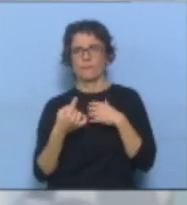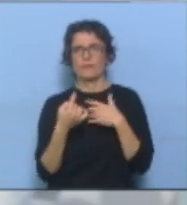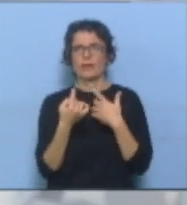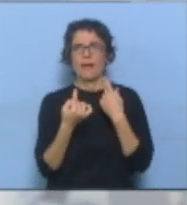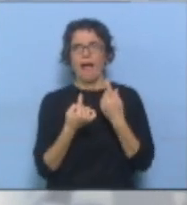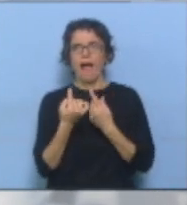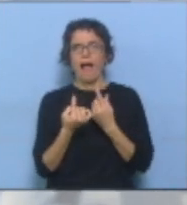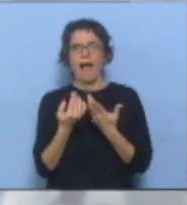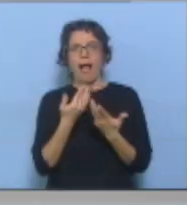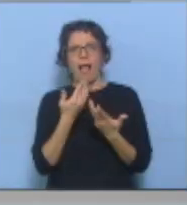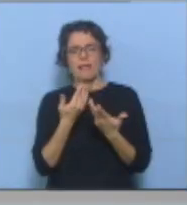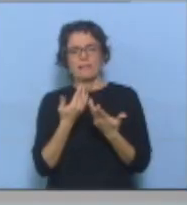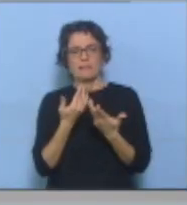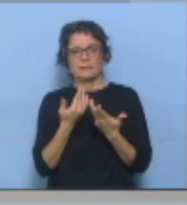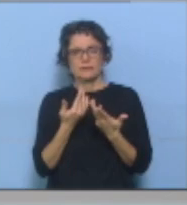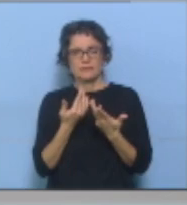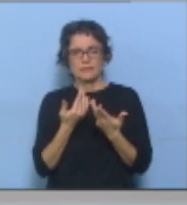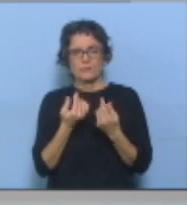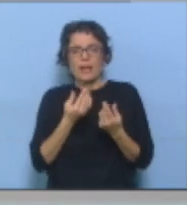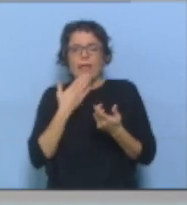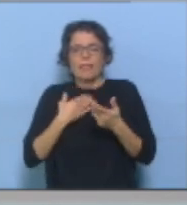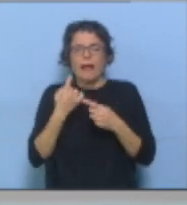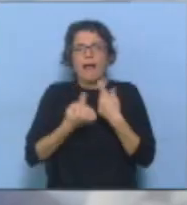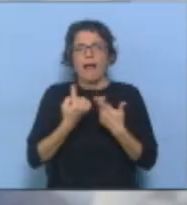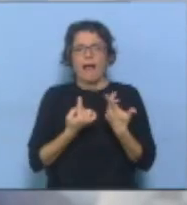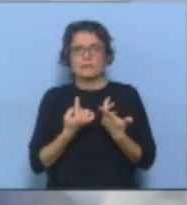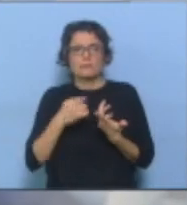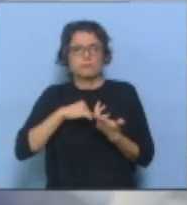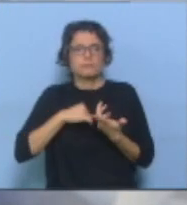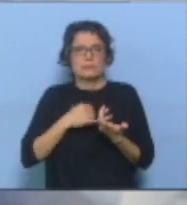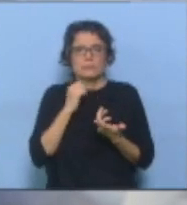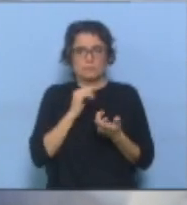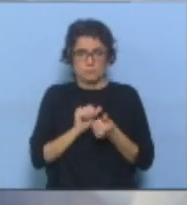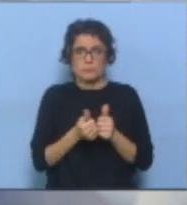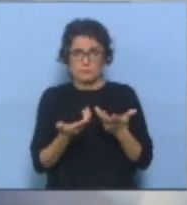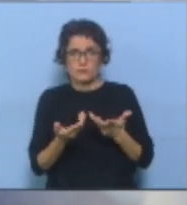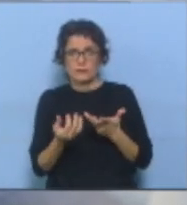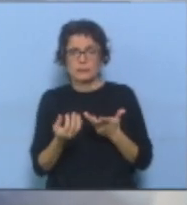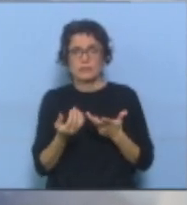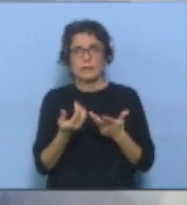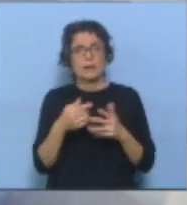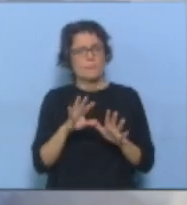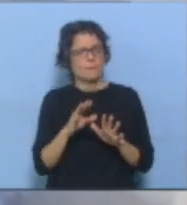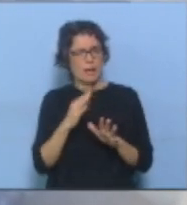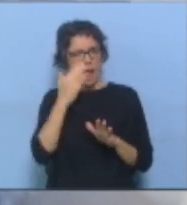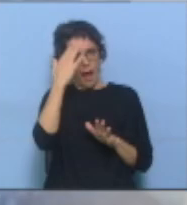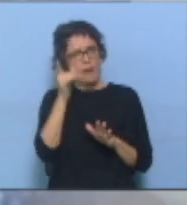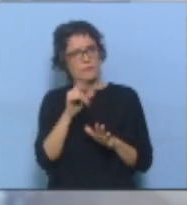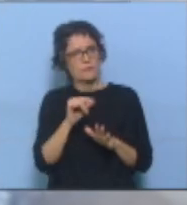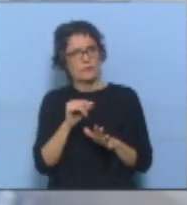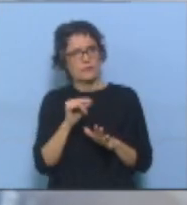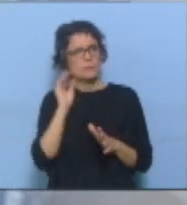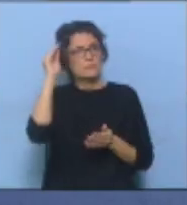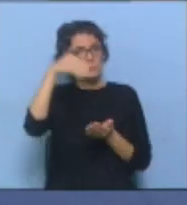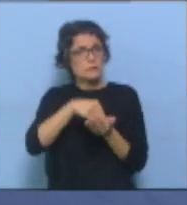conforta pessoalmente, algo que vem calar algumas inquietações pessoais que eventualmente poderíamos ter, mas também é algo que nos empurra